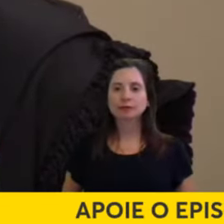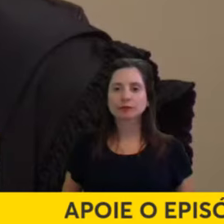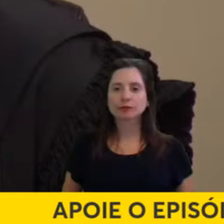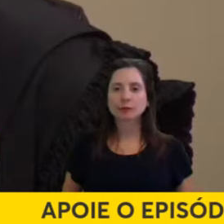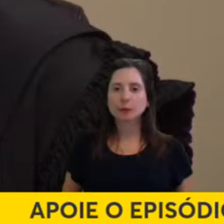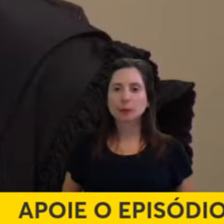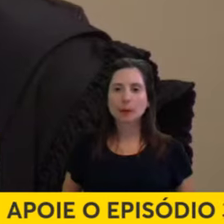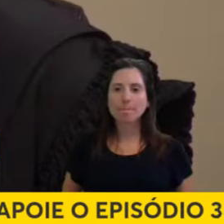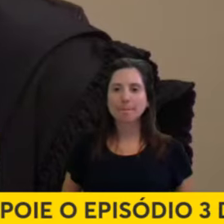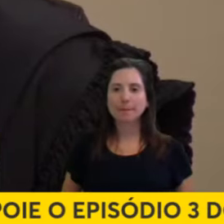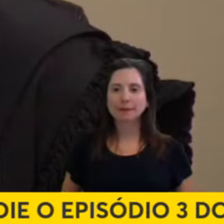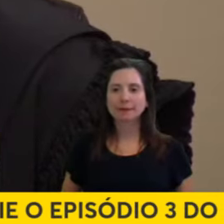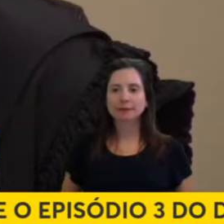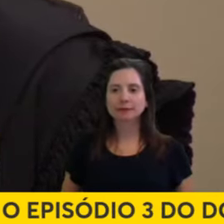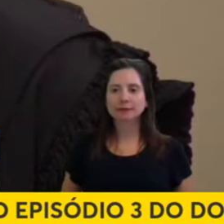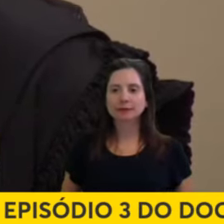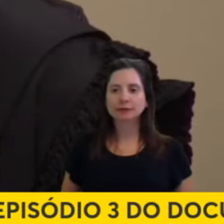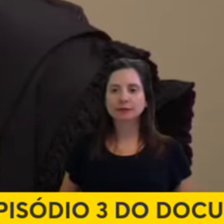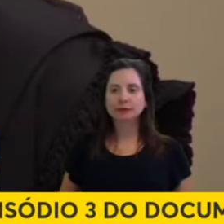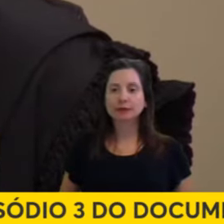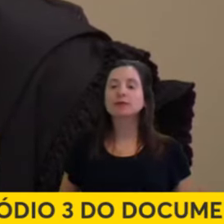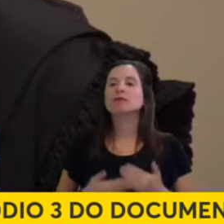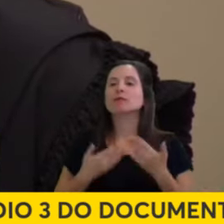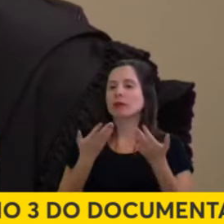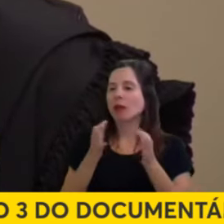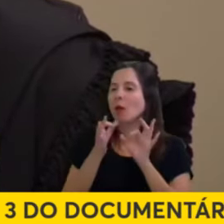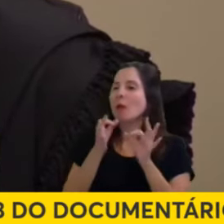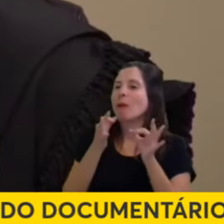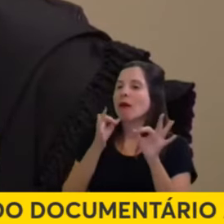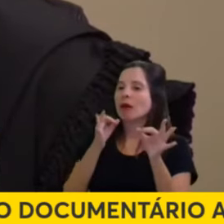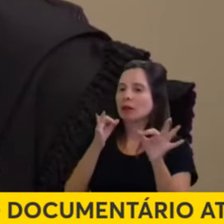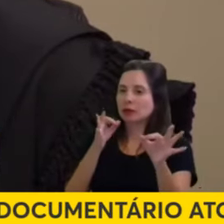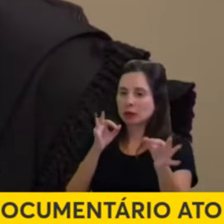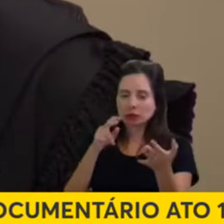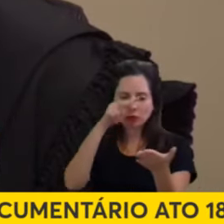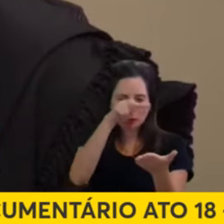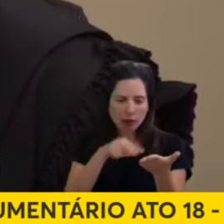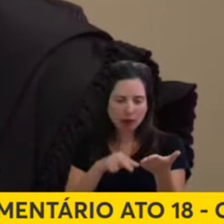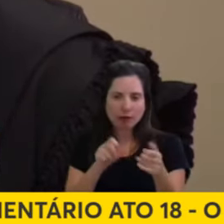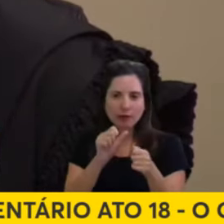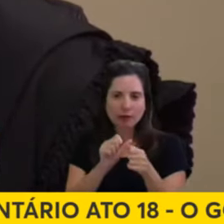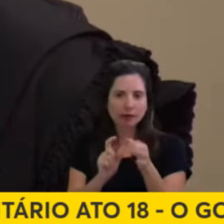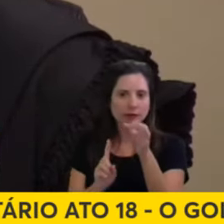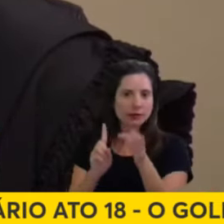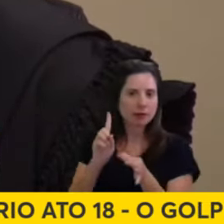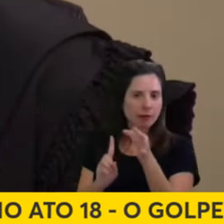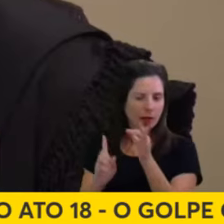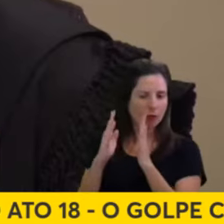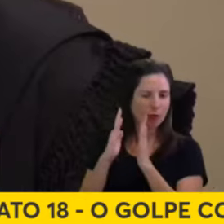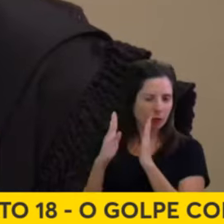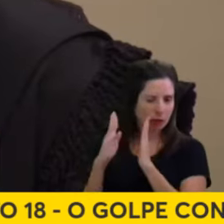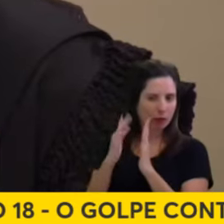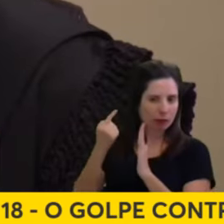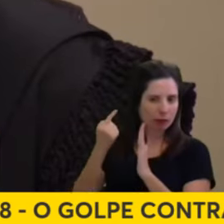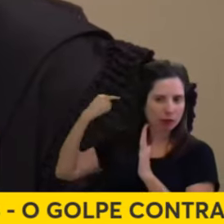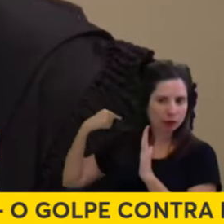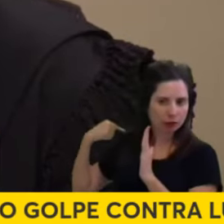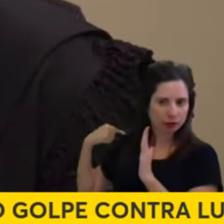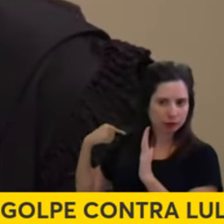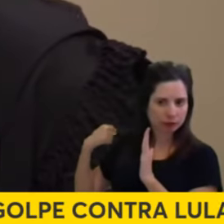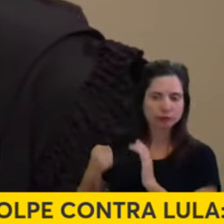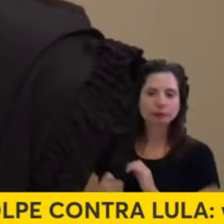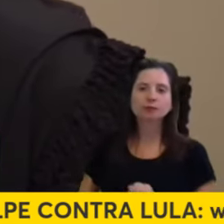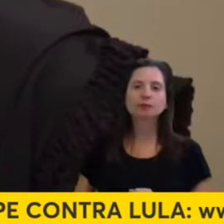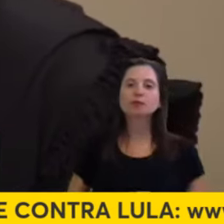oportuna É uma longa decisão de camento muito bem feito pel Mário inclusive na época